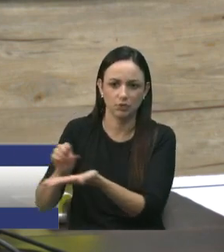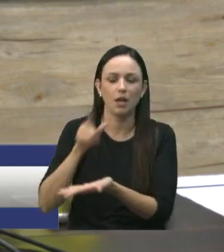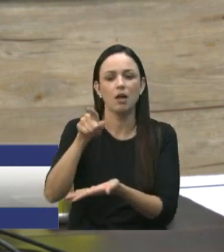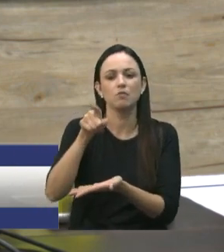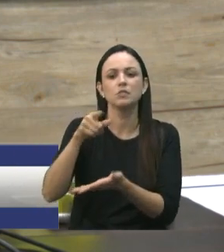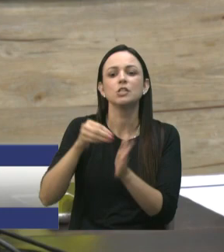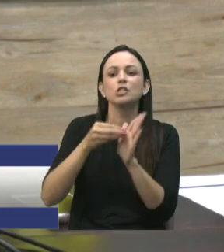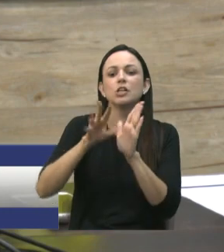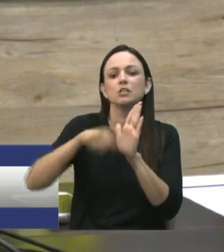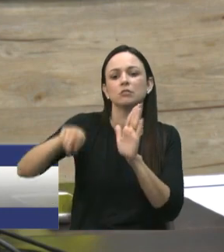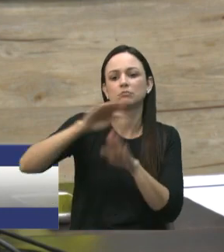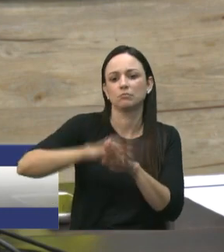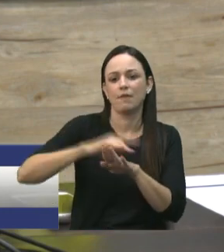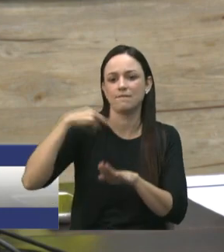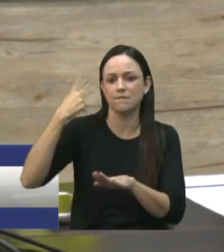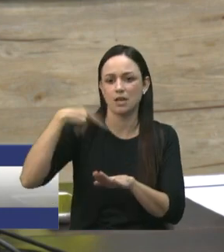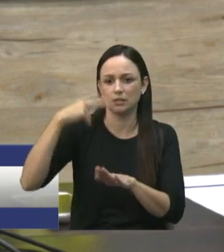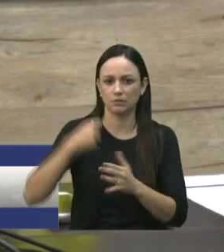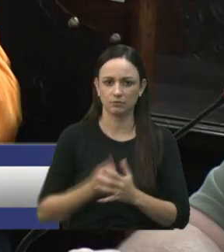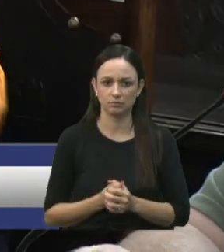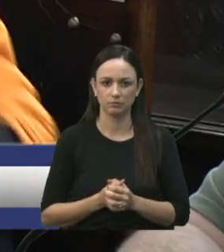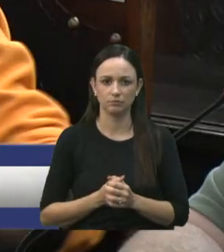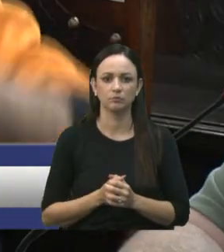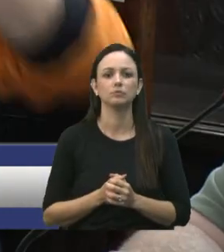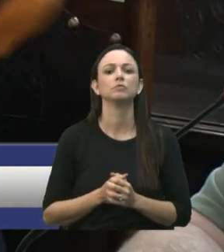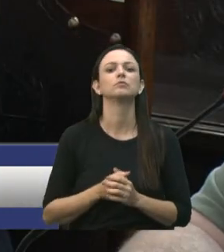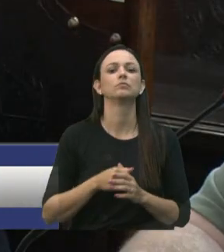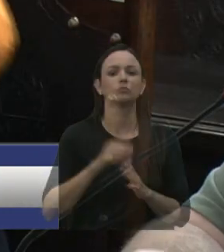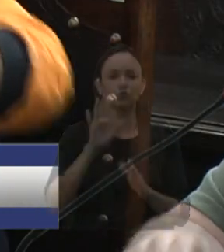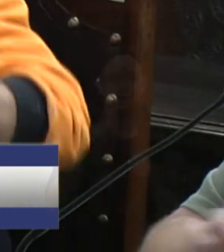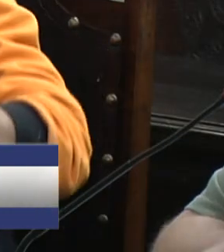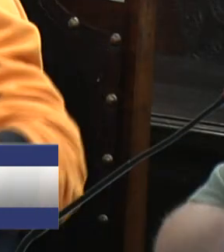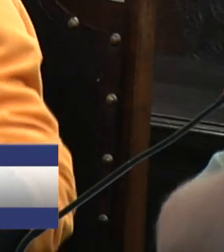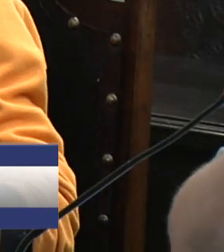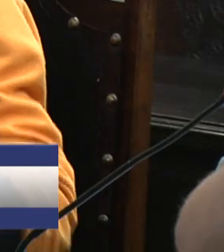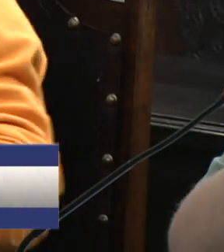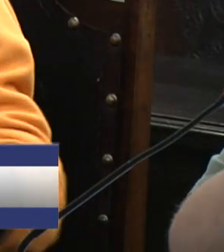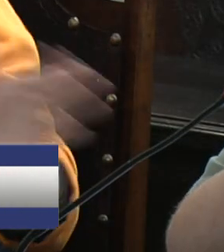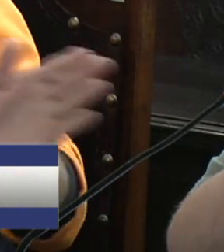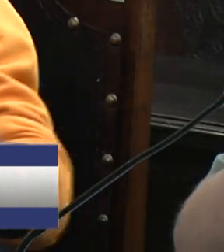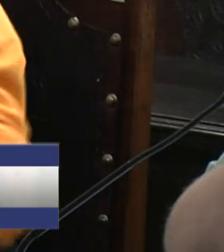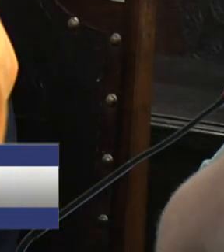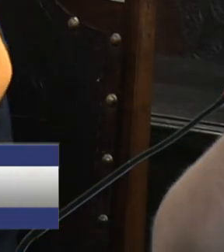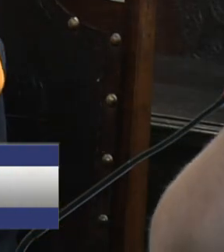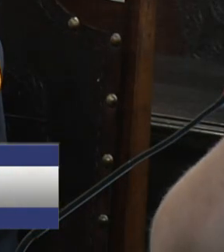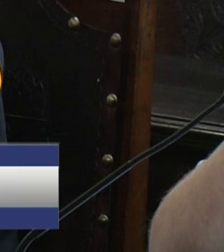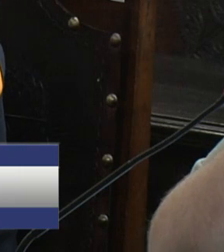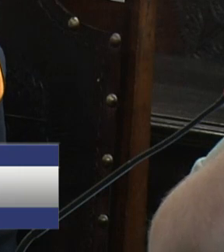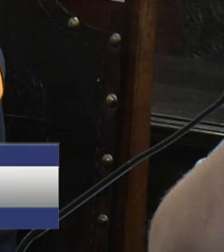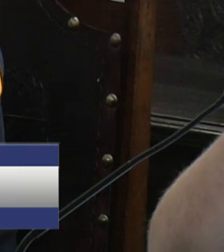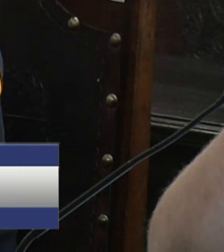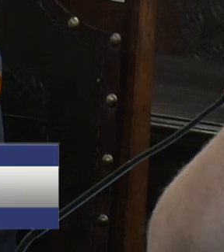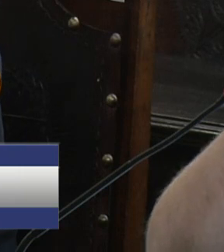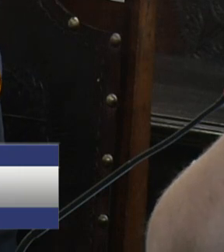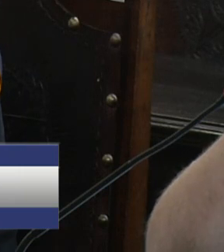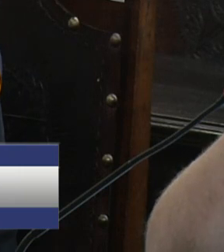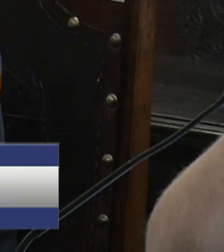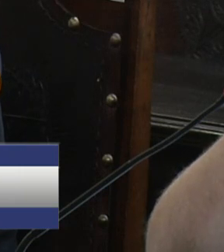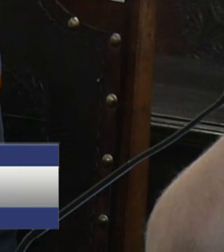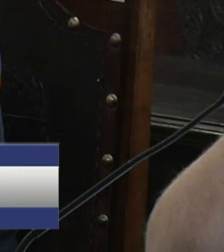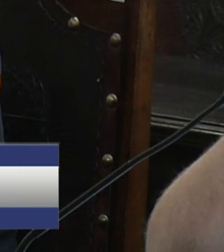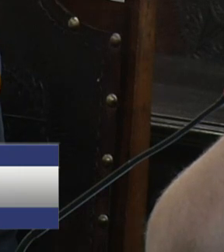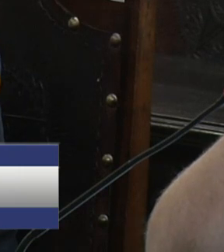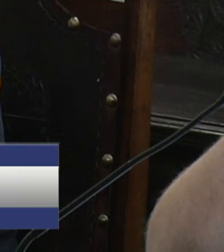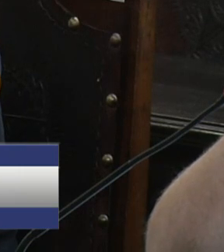indicarem. Foi criada uma conta já para fazer isso. Sai daqui, vem para cá, e sai daqui e destina. Para não haver